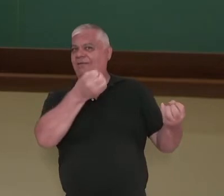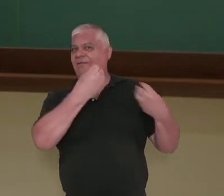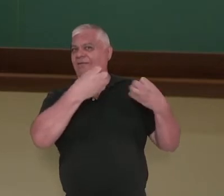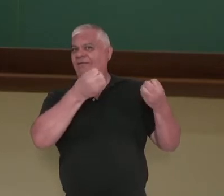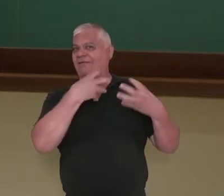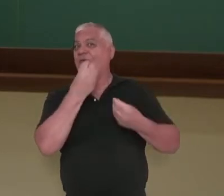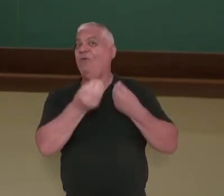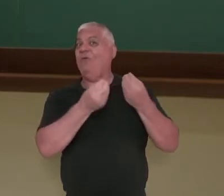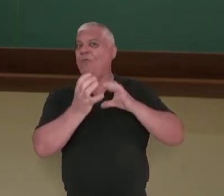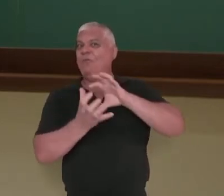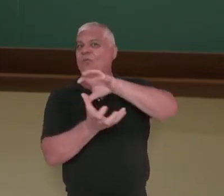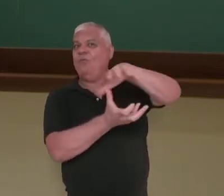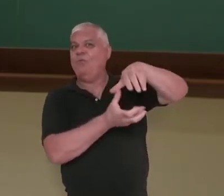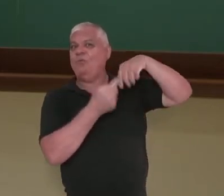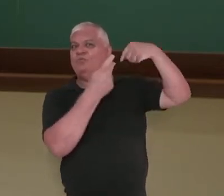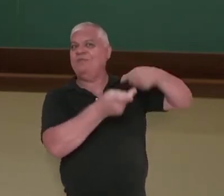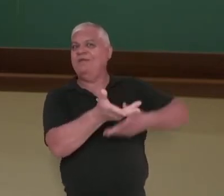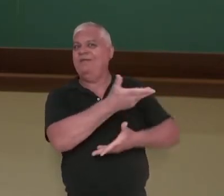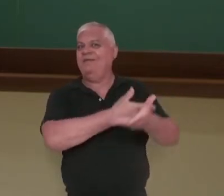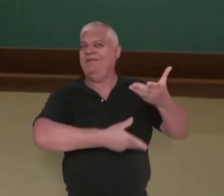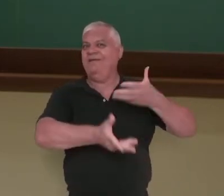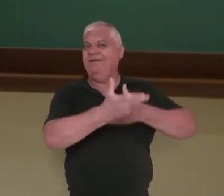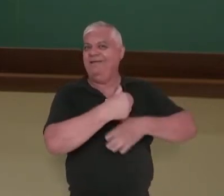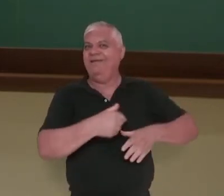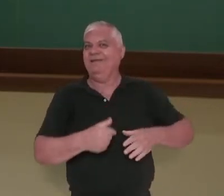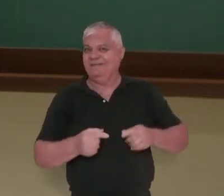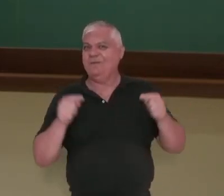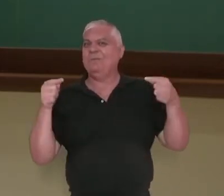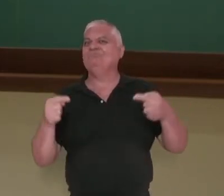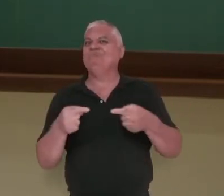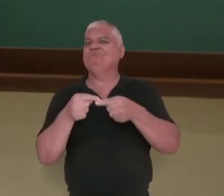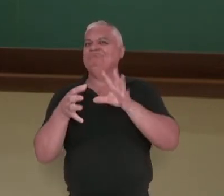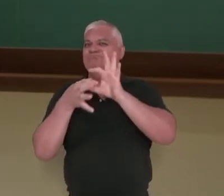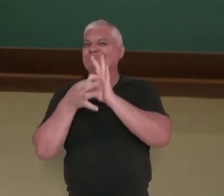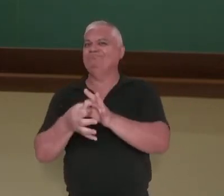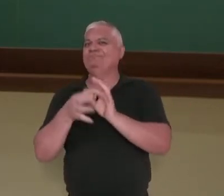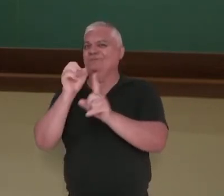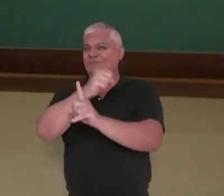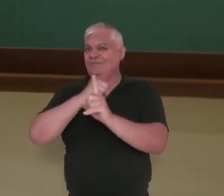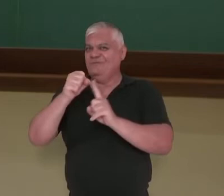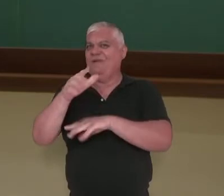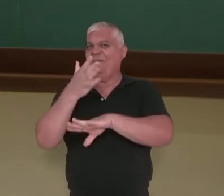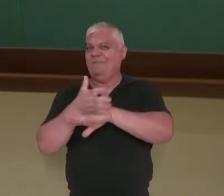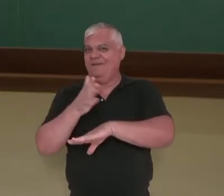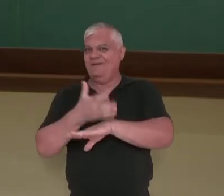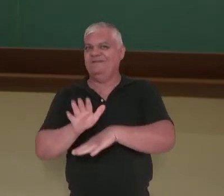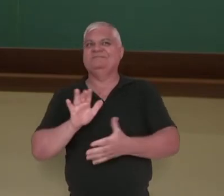das formigas e tentar trazer um pouquinho dessa cooperação para o nosso mundo na prática também.